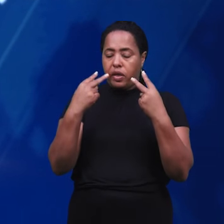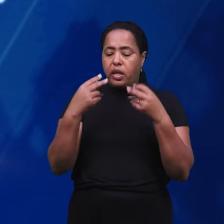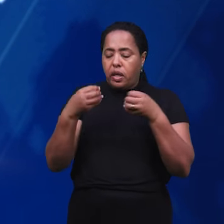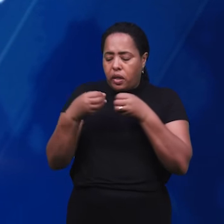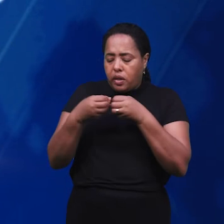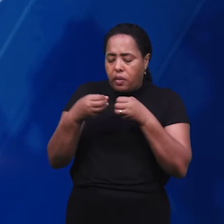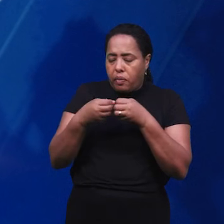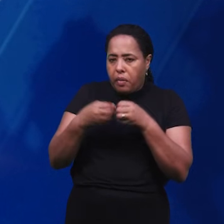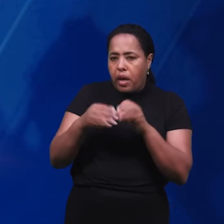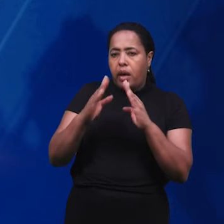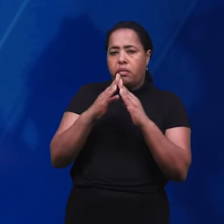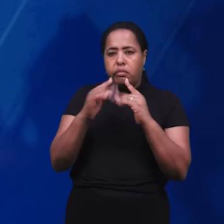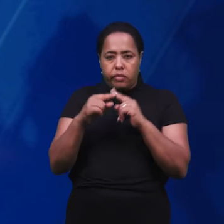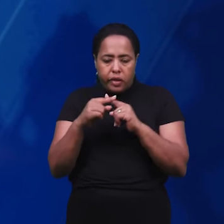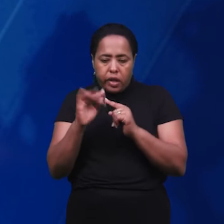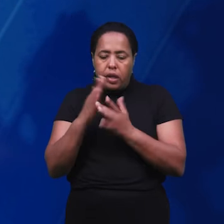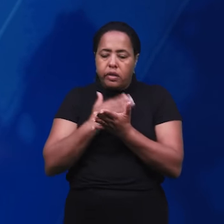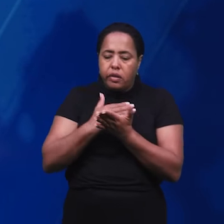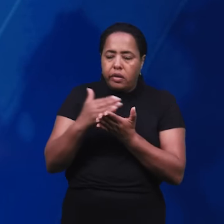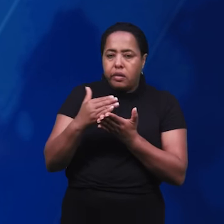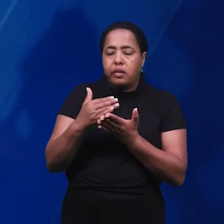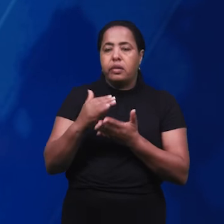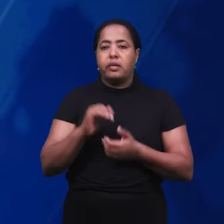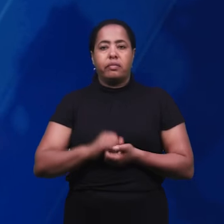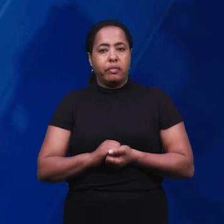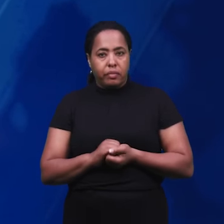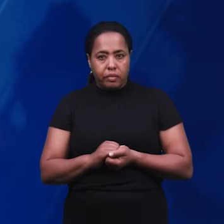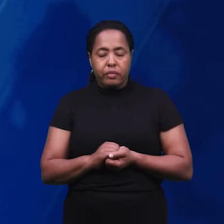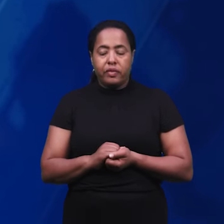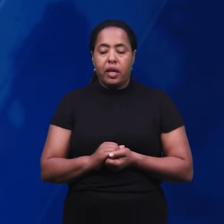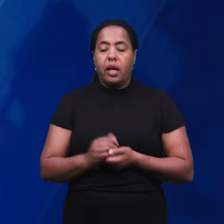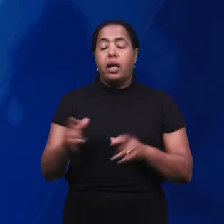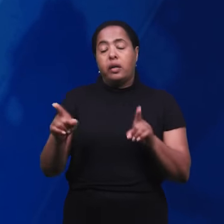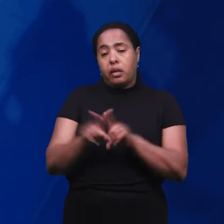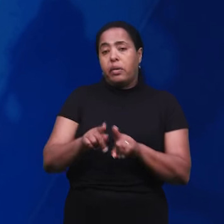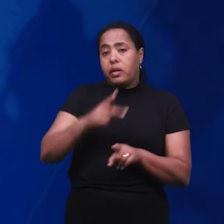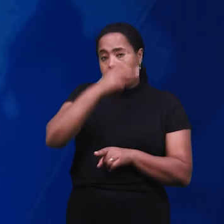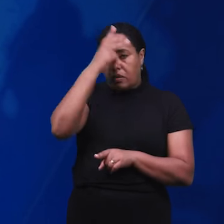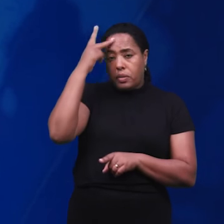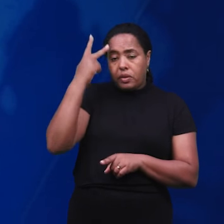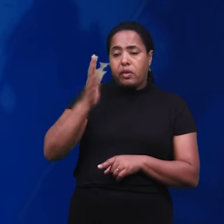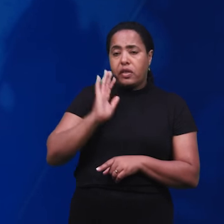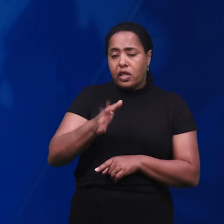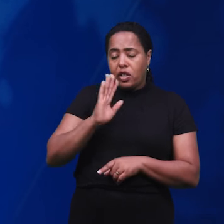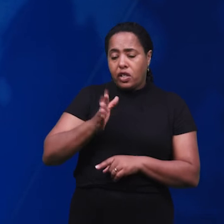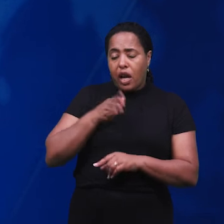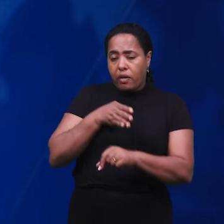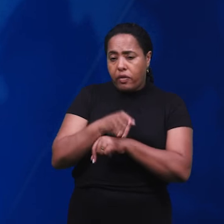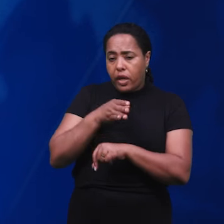se aproximando da igreja, até também para aqueles que já são.